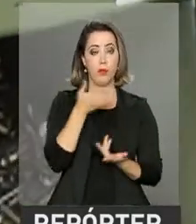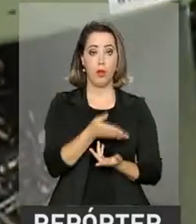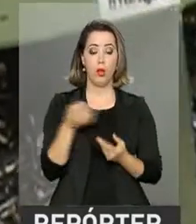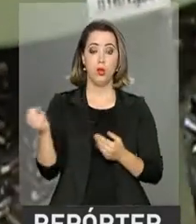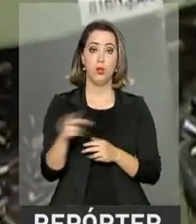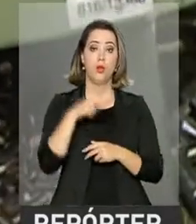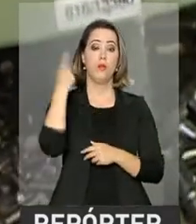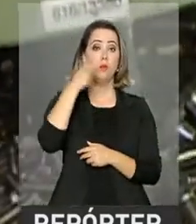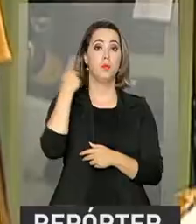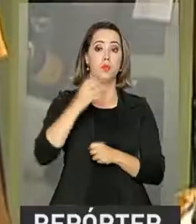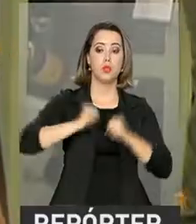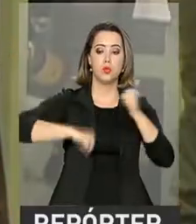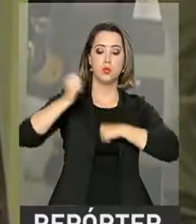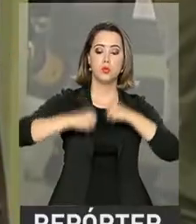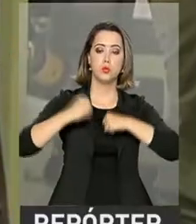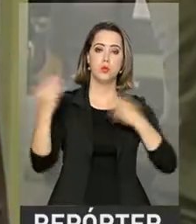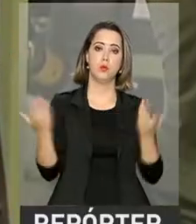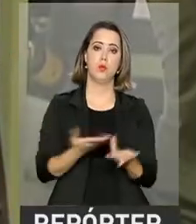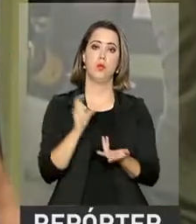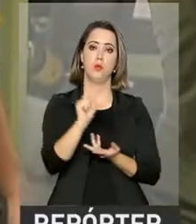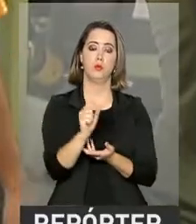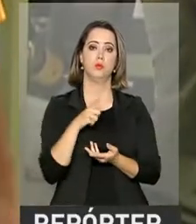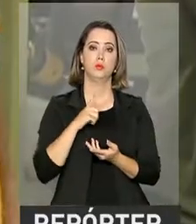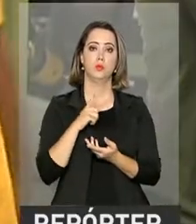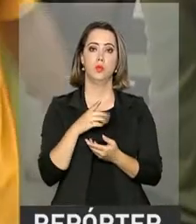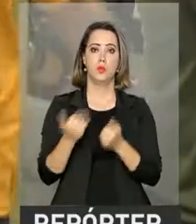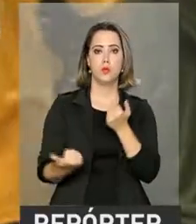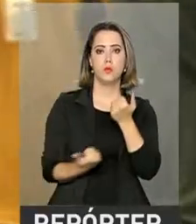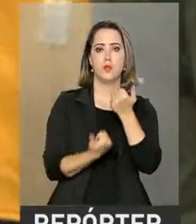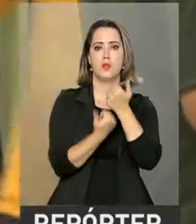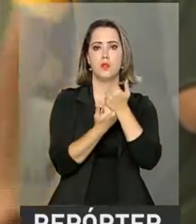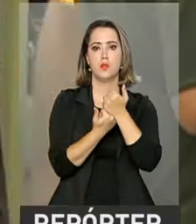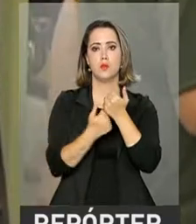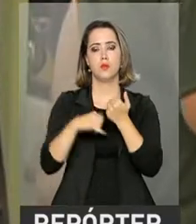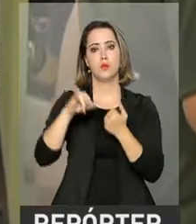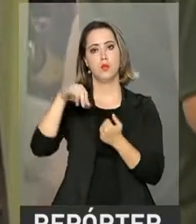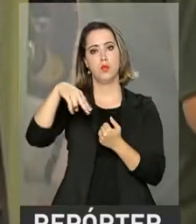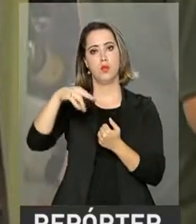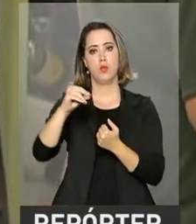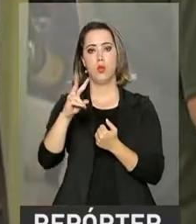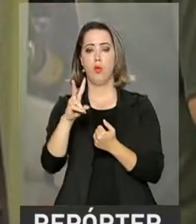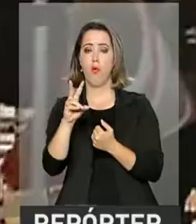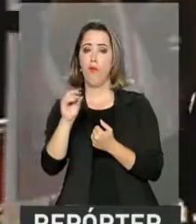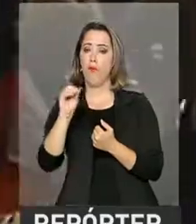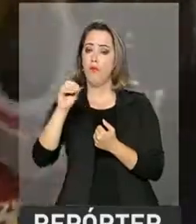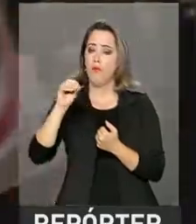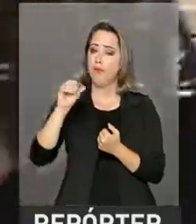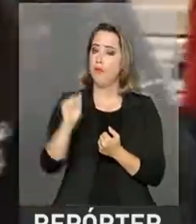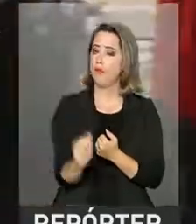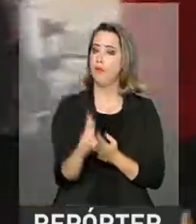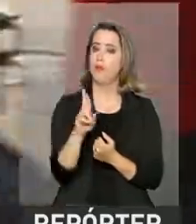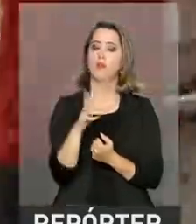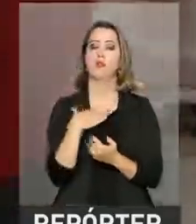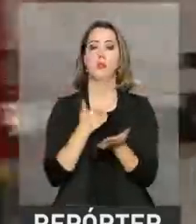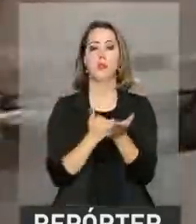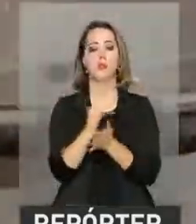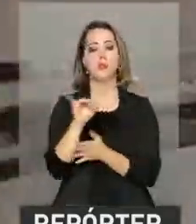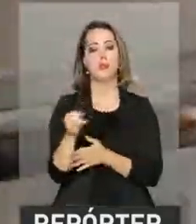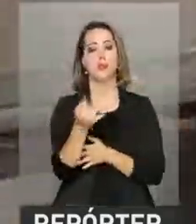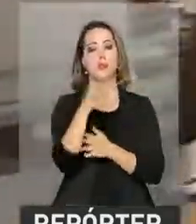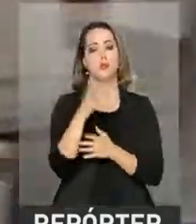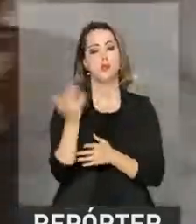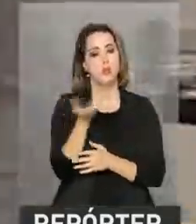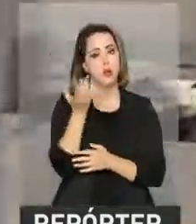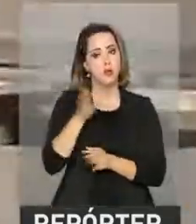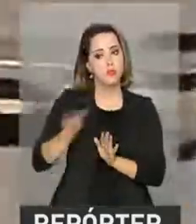política industrial para o setor automotivo, que vai substituir o Inovar Alto a partir de janeiro, pretende alavancar ainda mais